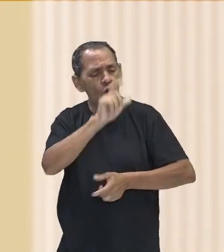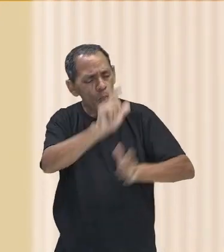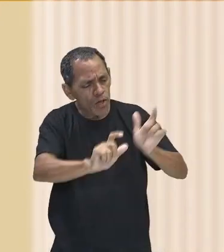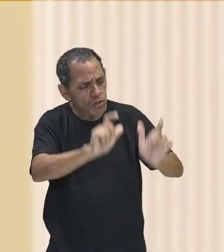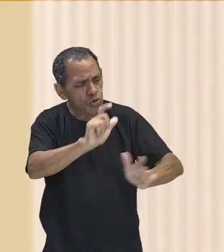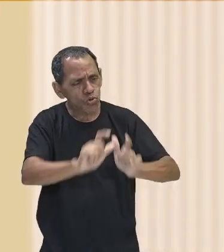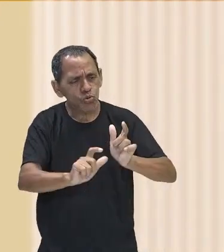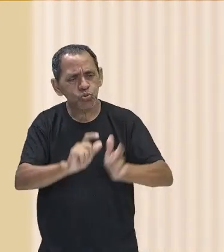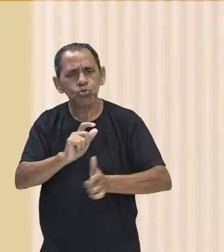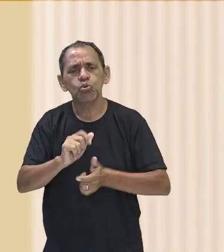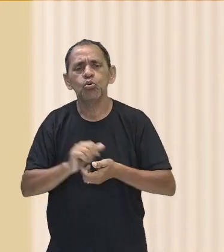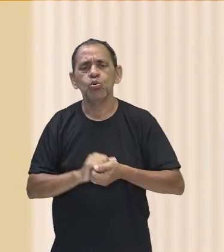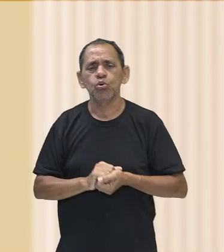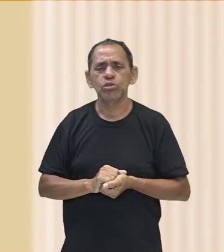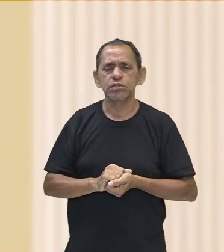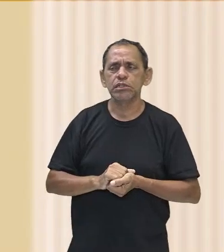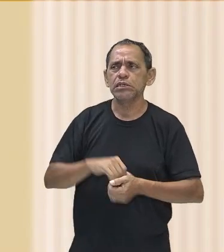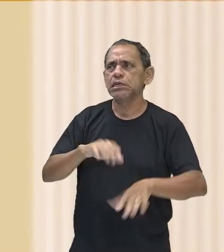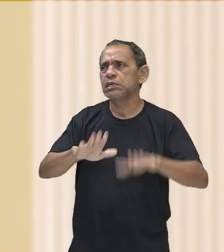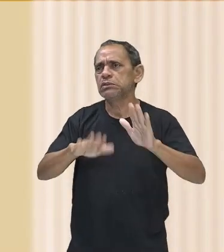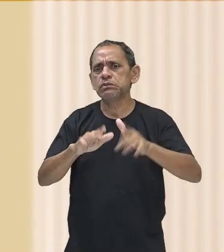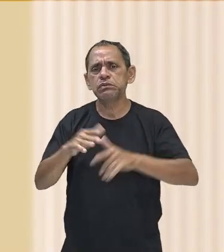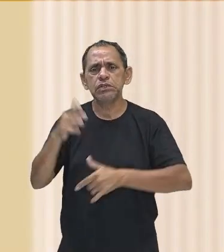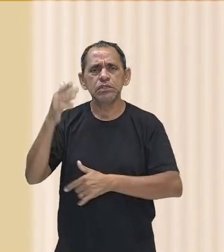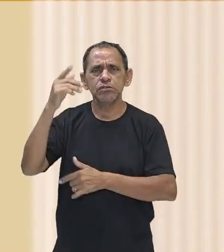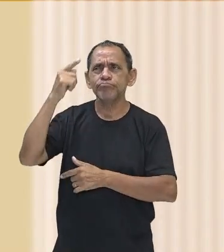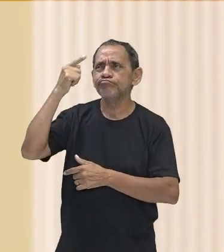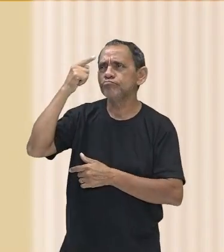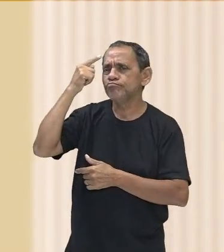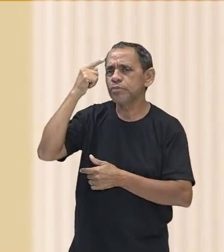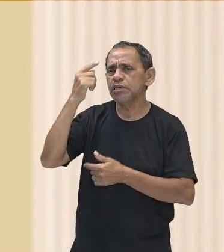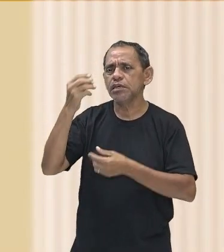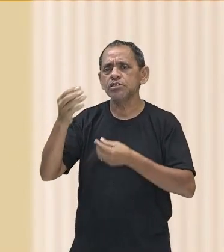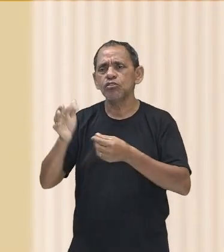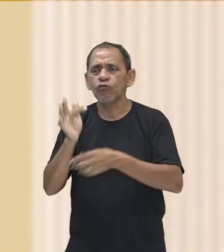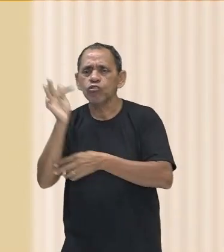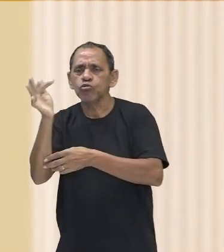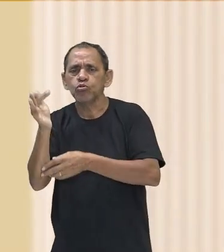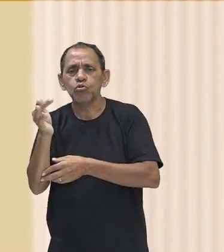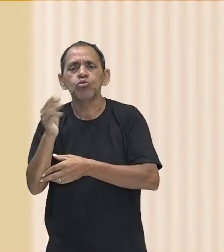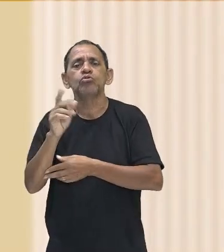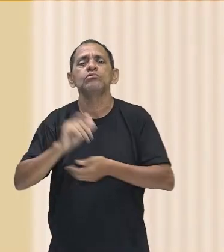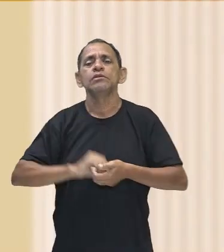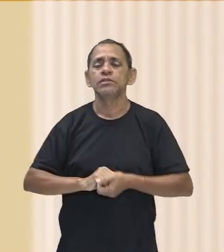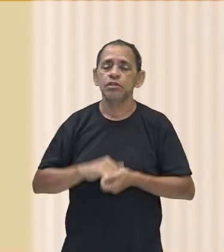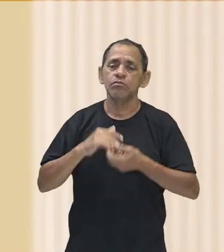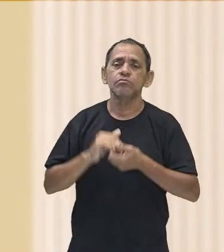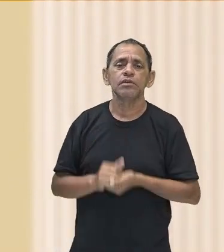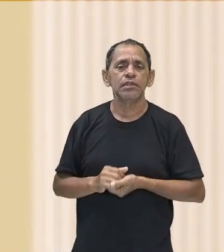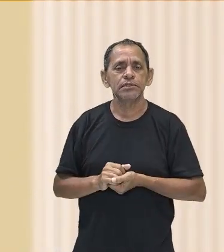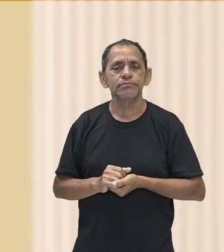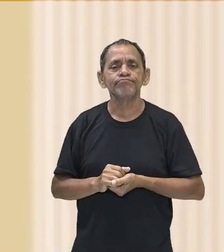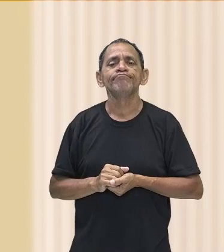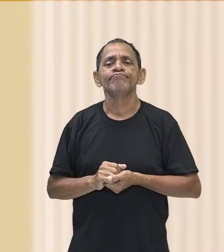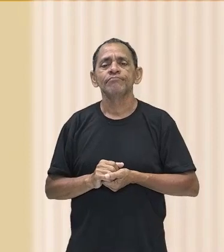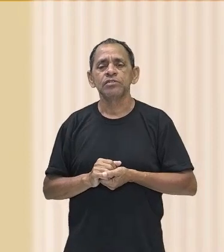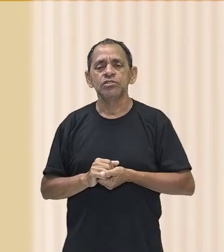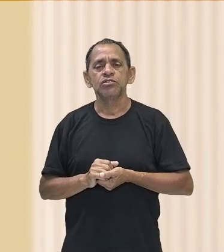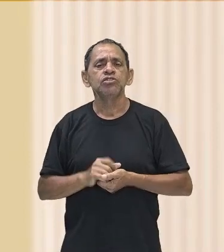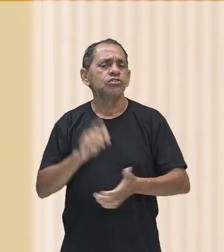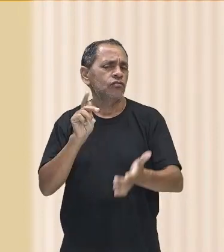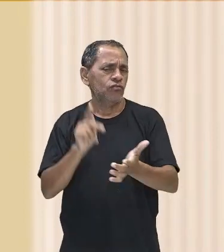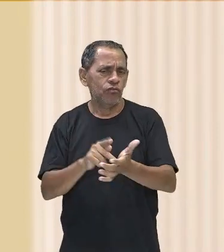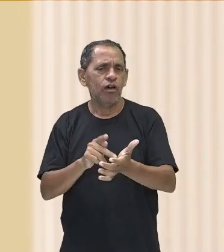isso, não se questionando qual é o meu propósito, elas realmente perdem o sentido da vida e acabam se